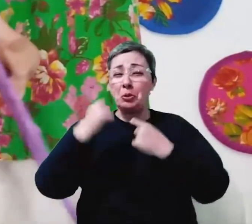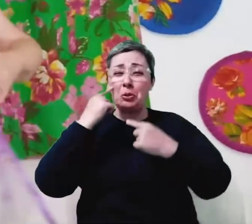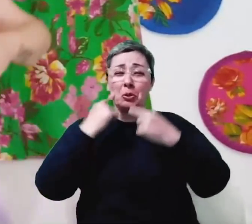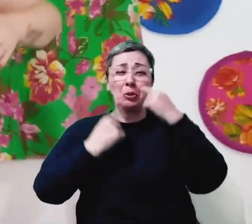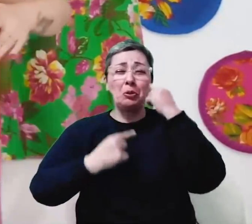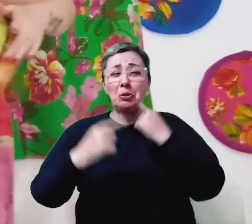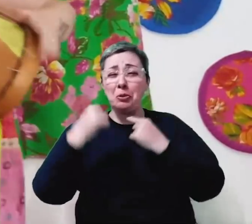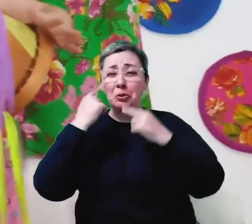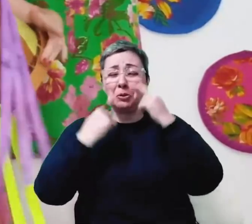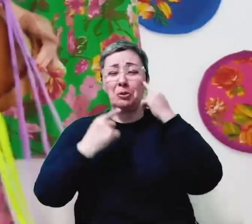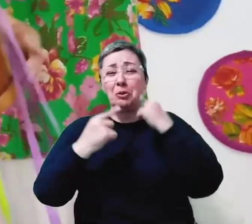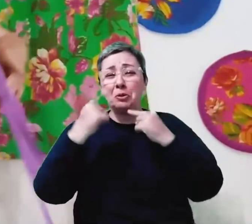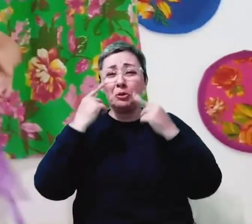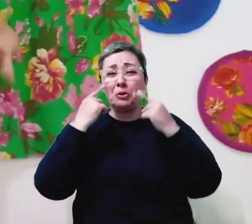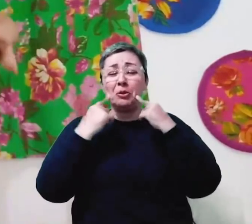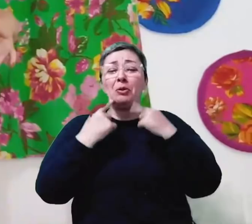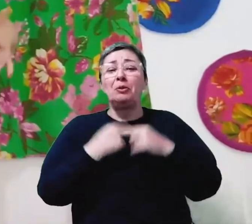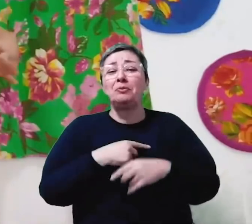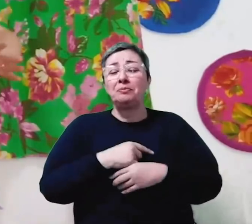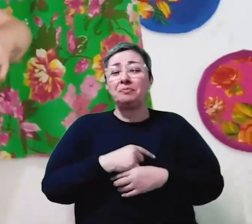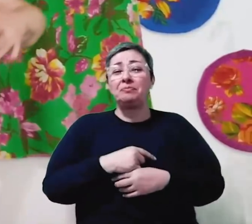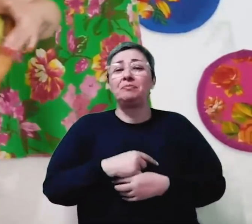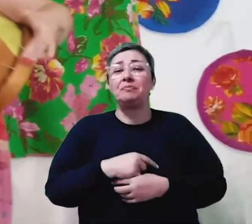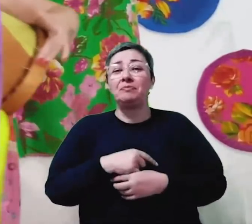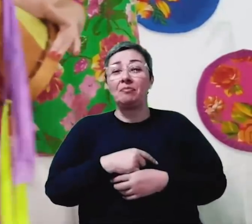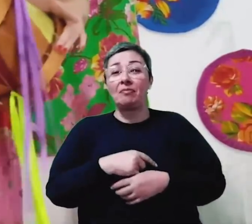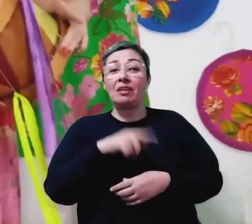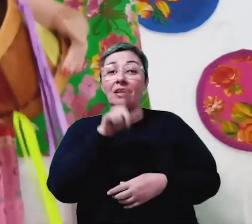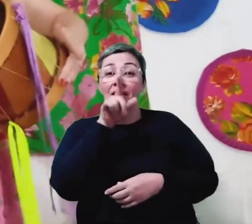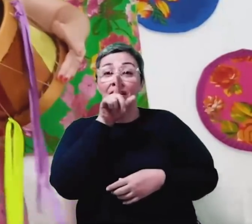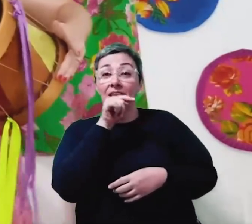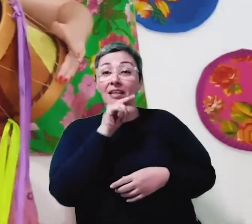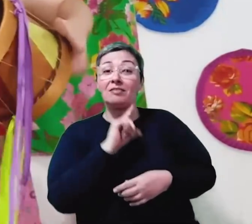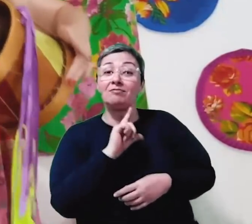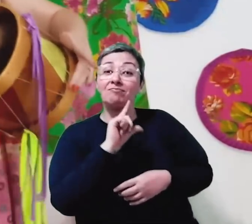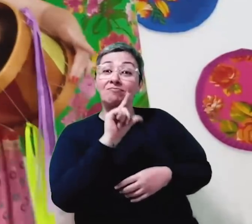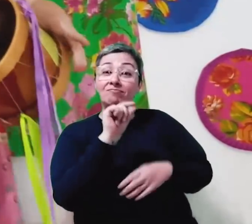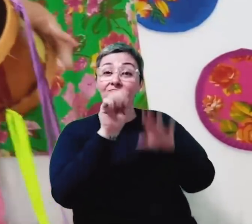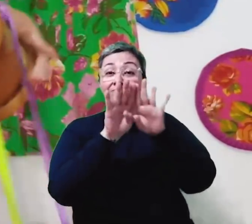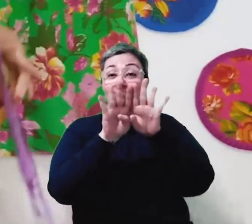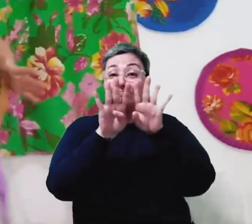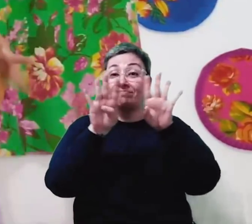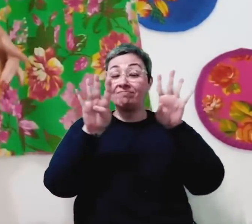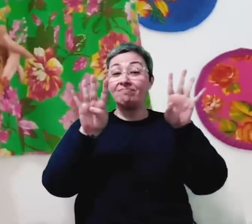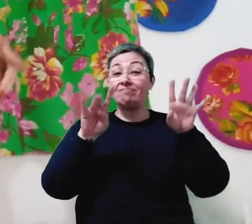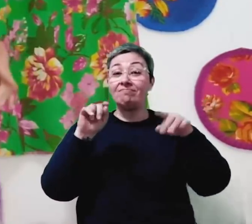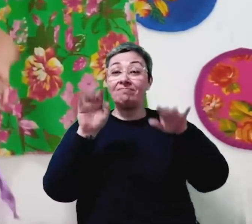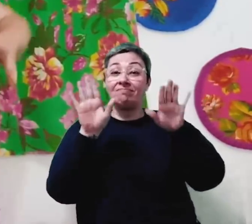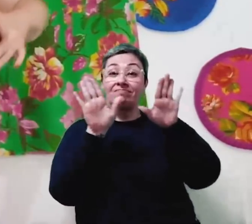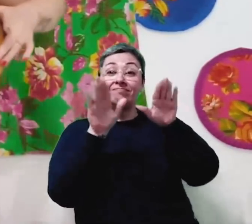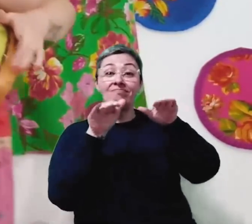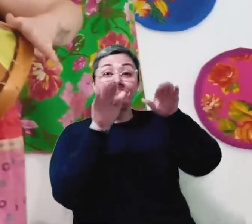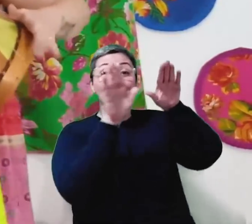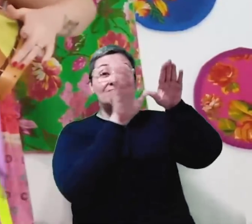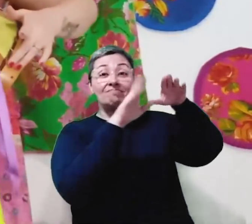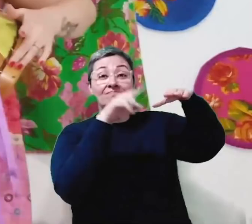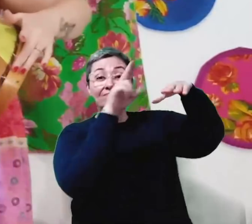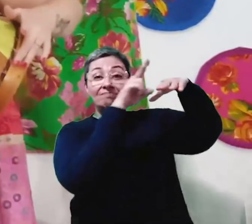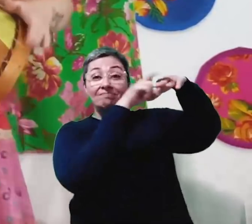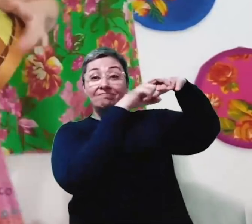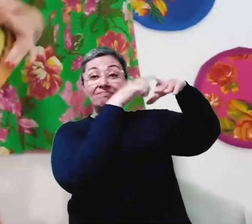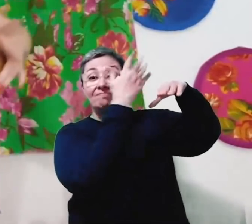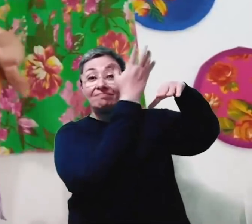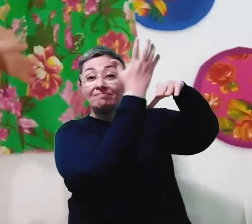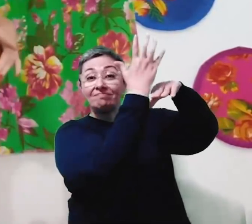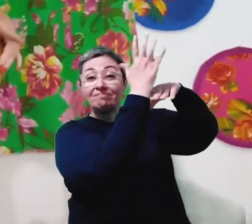chorou, chorou, chorou, chorou. Sabiá fugiu da gaiola, foi cantar